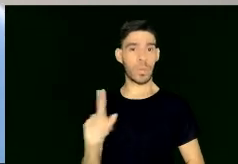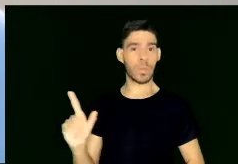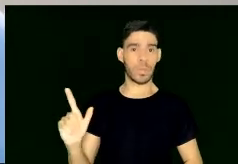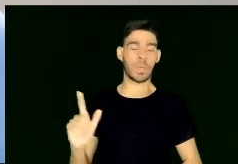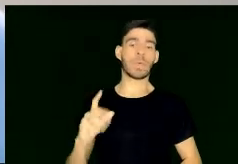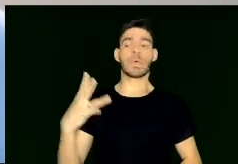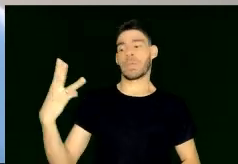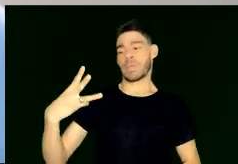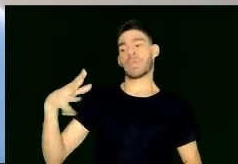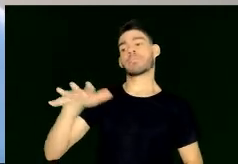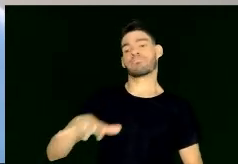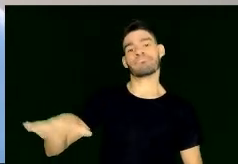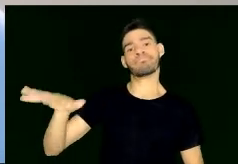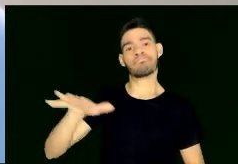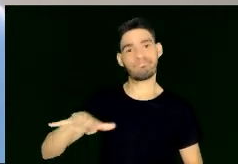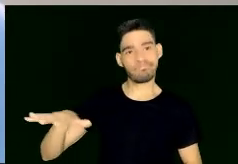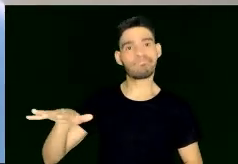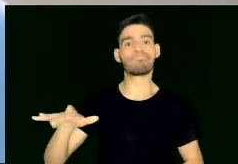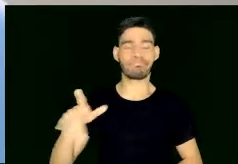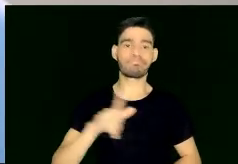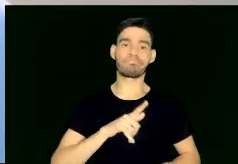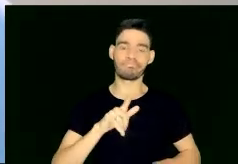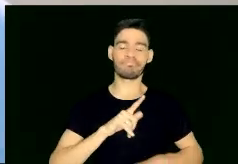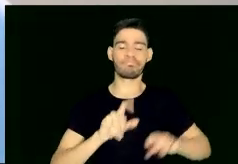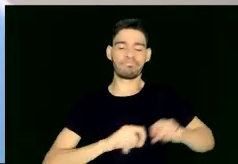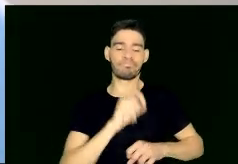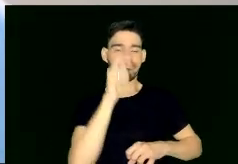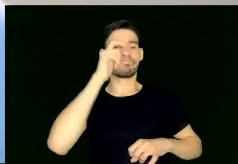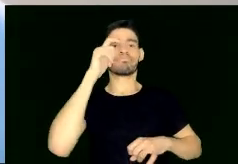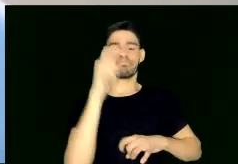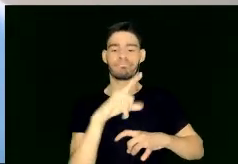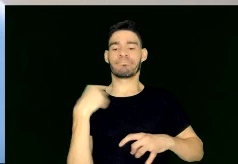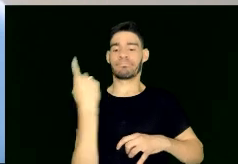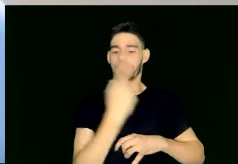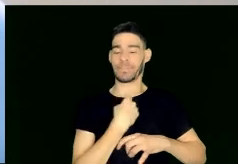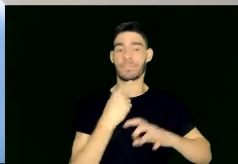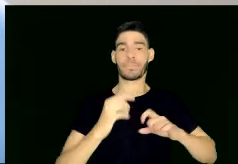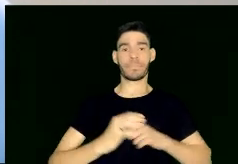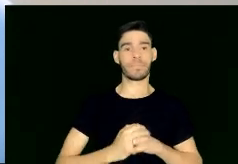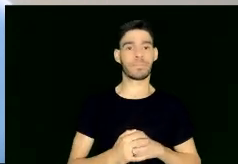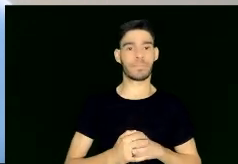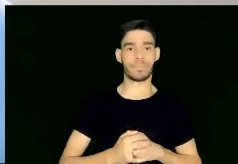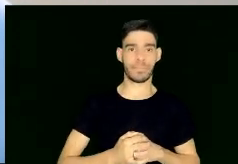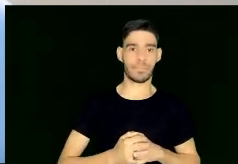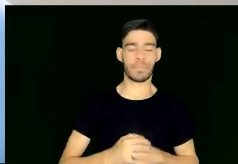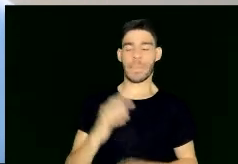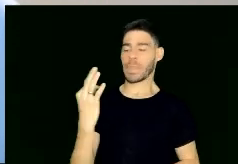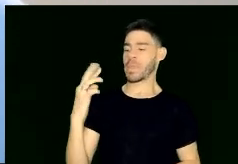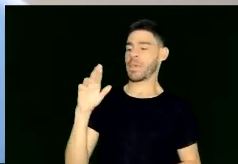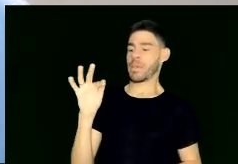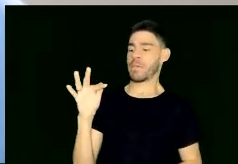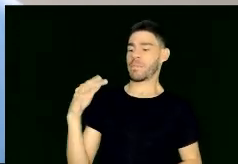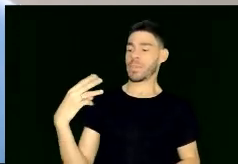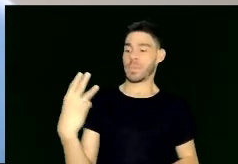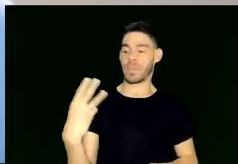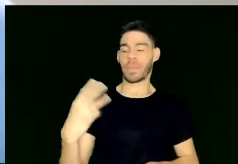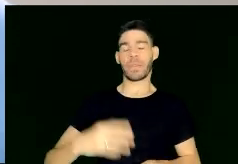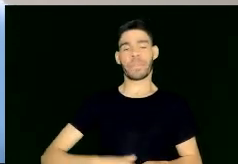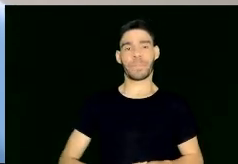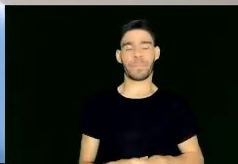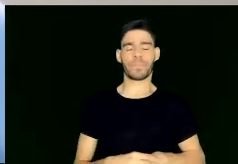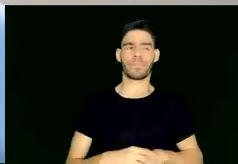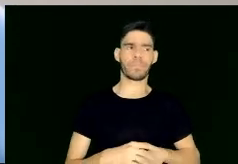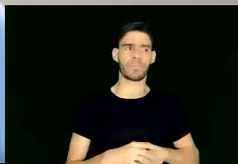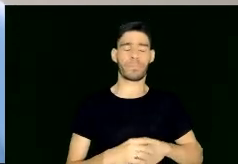Sul, nossa terceira região. O que nos afeta, o que interessa então ao